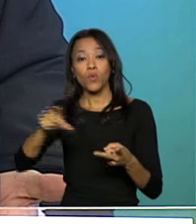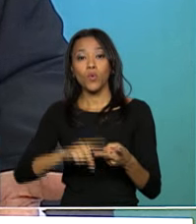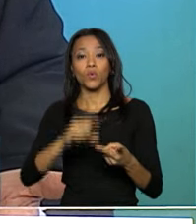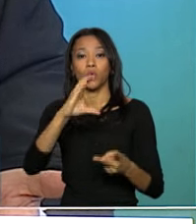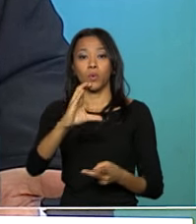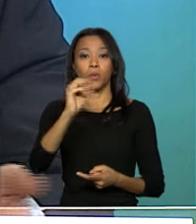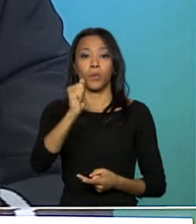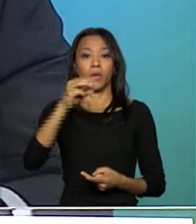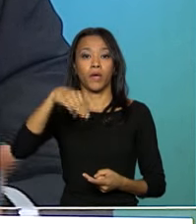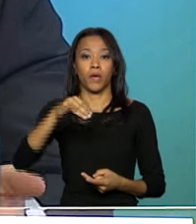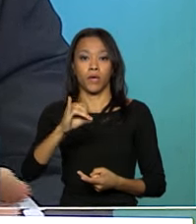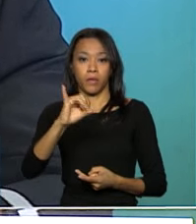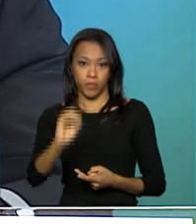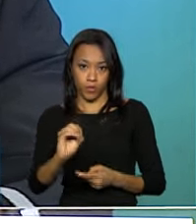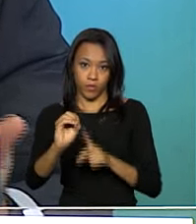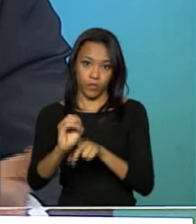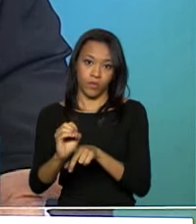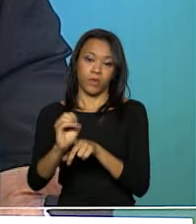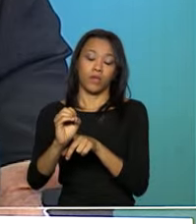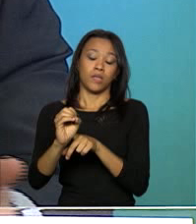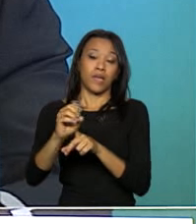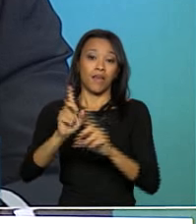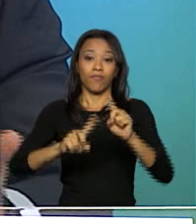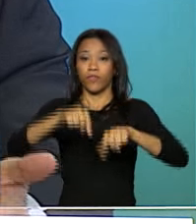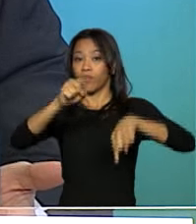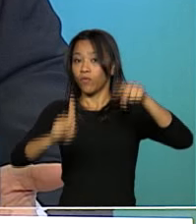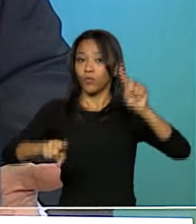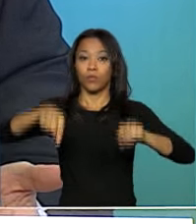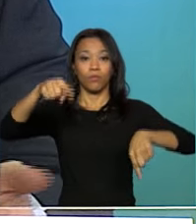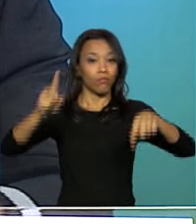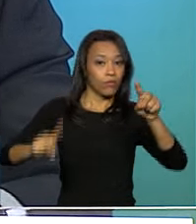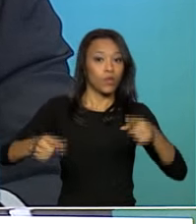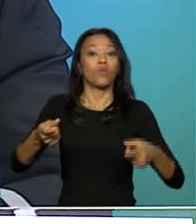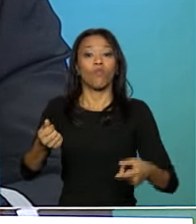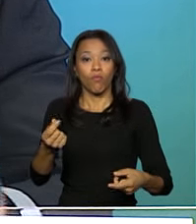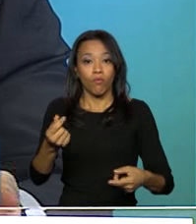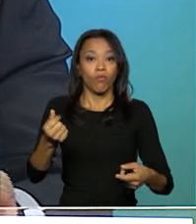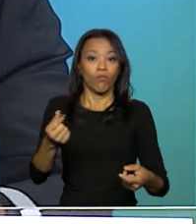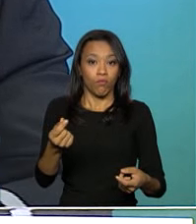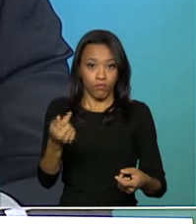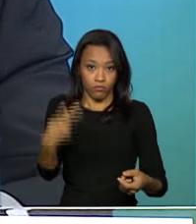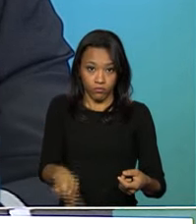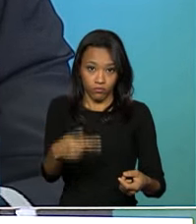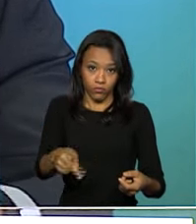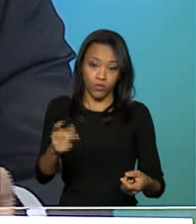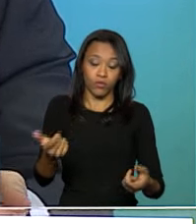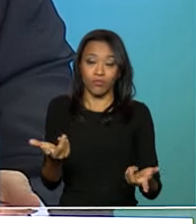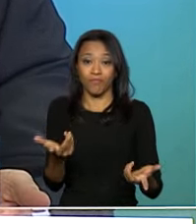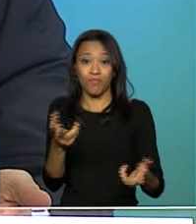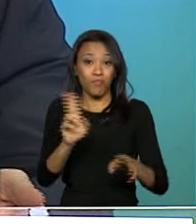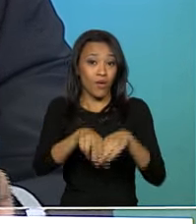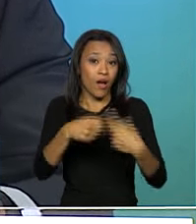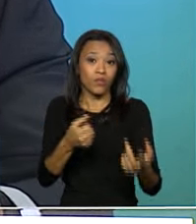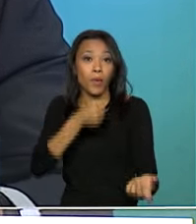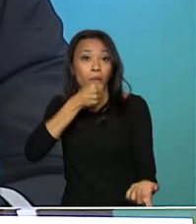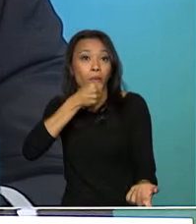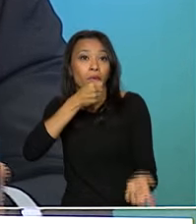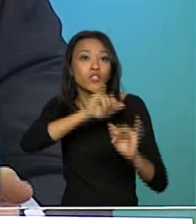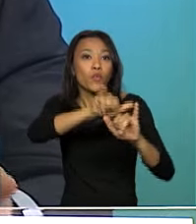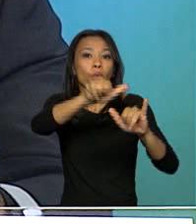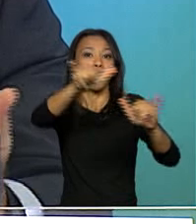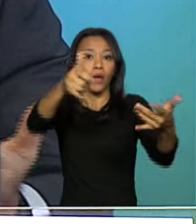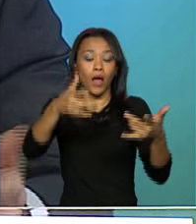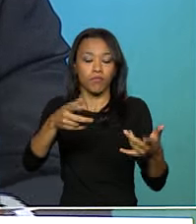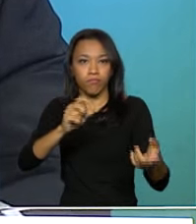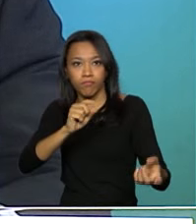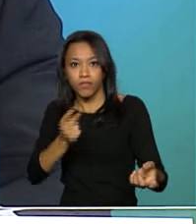eh faz com que a taxa de câmbio flutue eh e às vezes excessivamente diante de notícias novas como nós